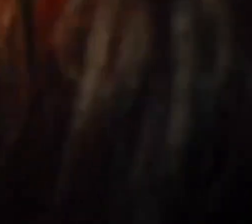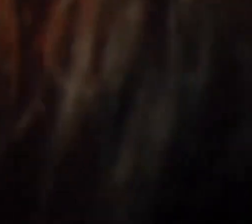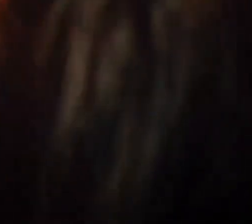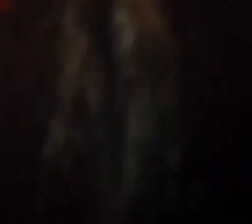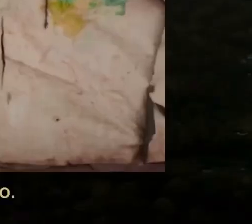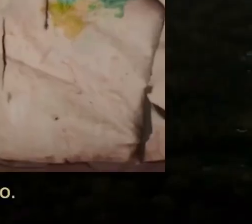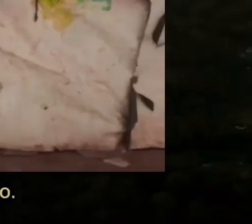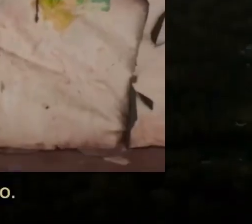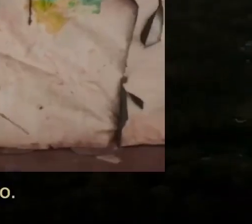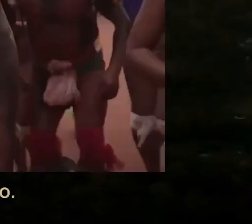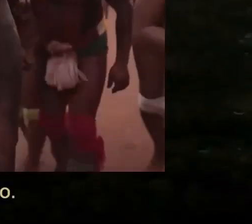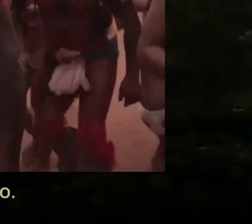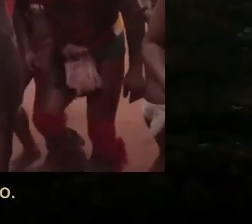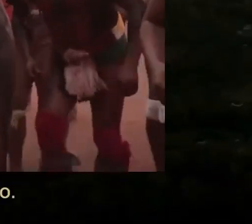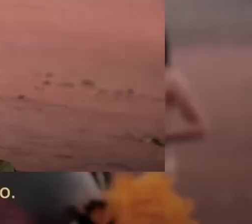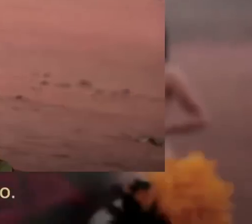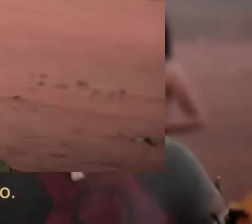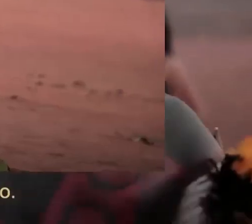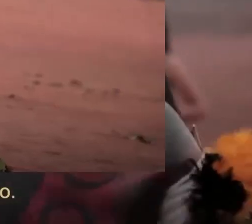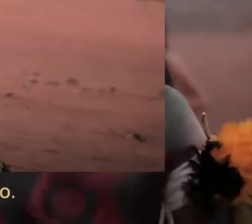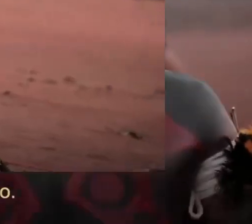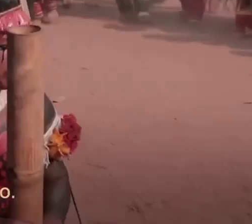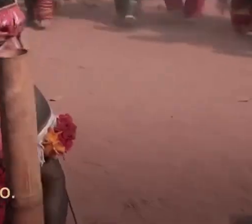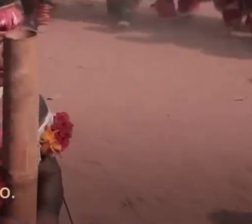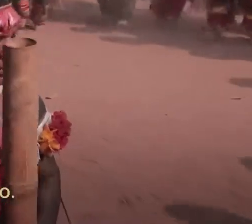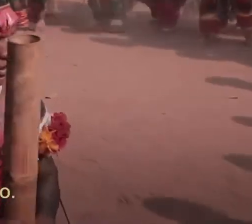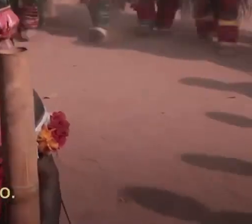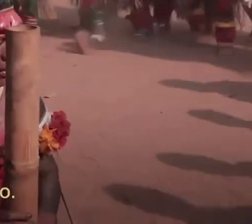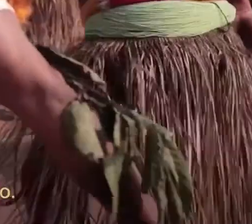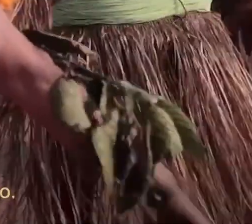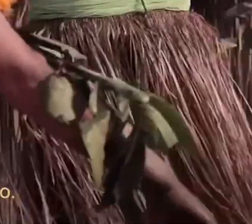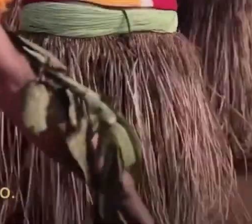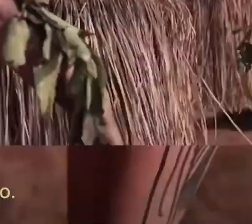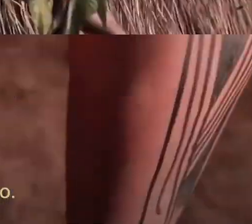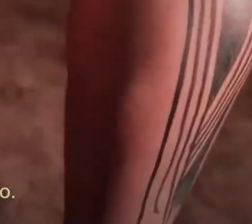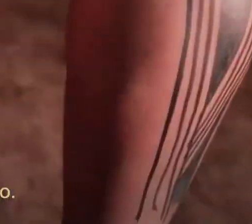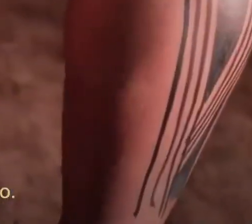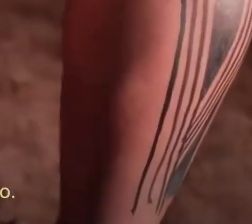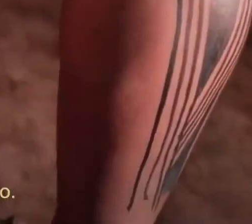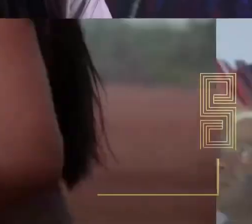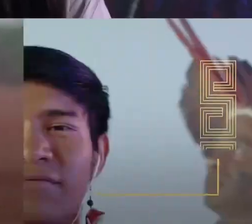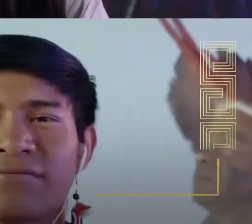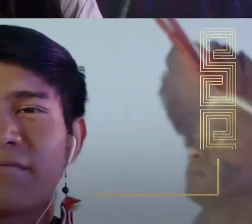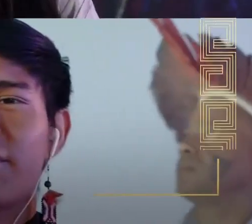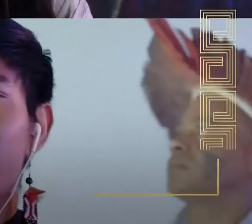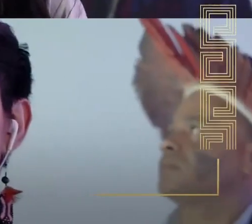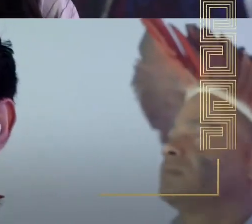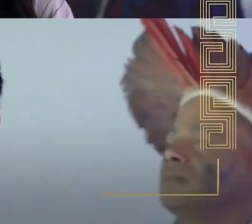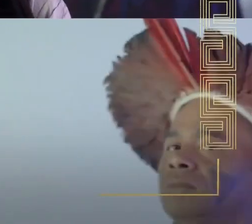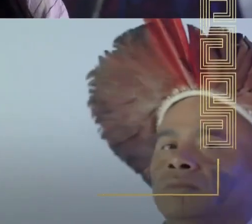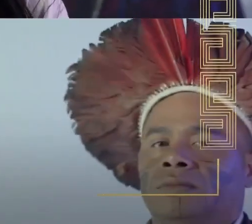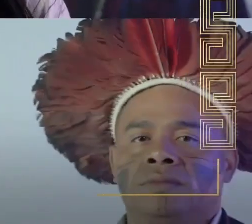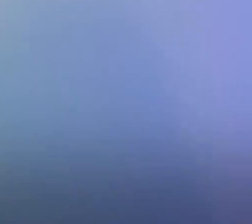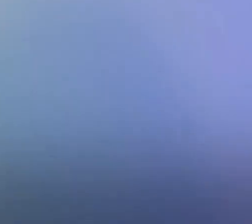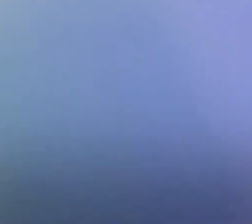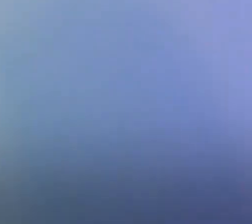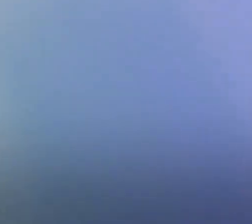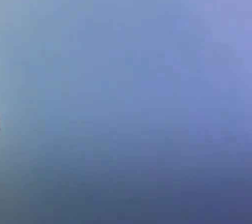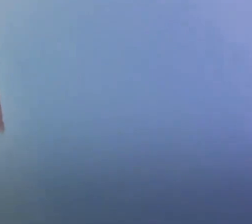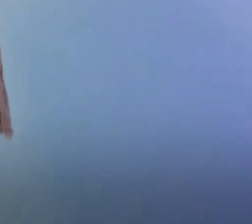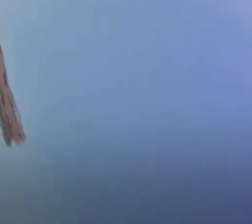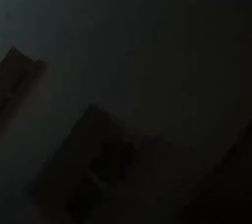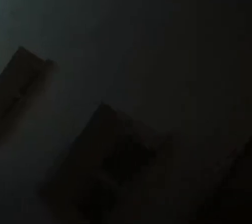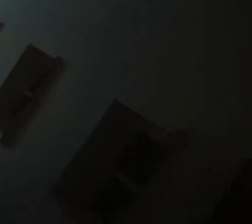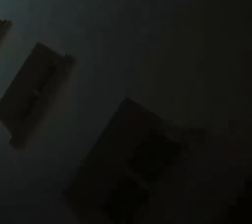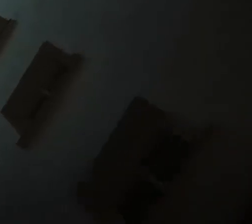lacrado à cera e surja deslumbrante, pintado de urucum e genipapo, preparado com as dádivas de um